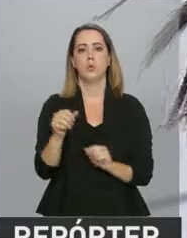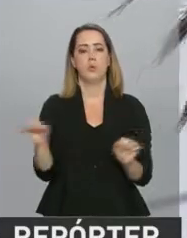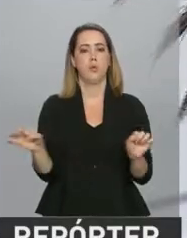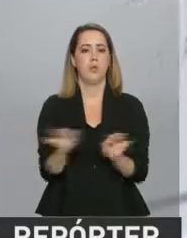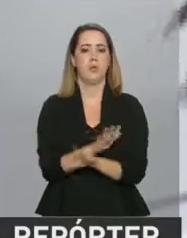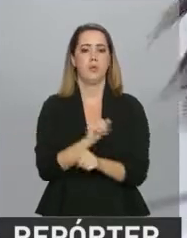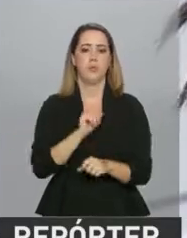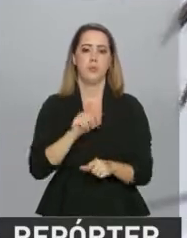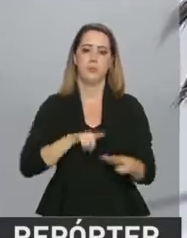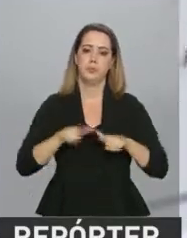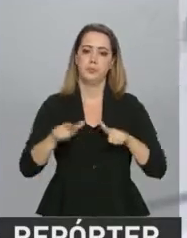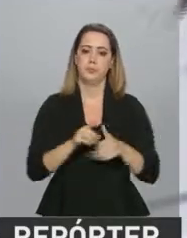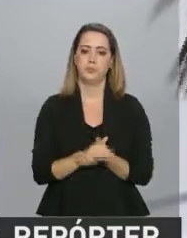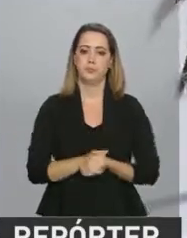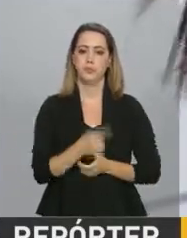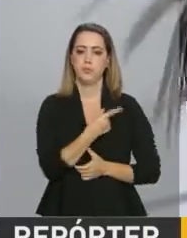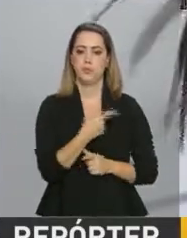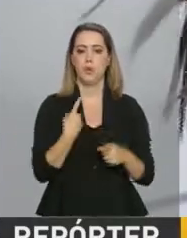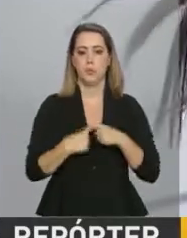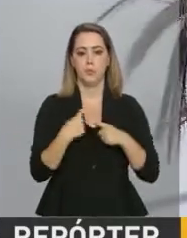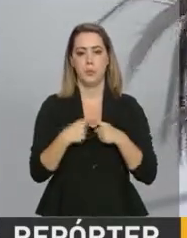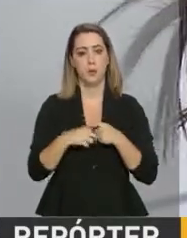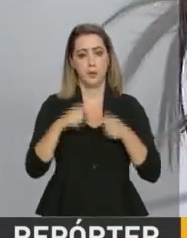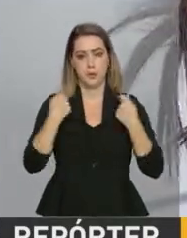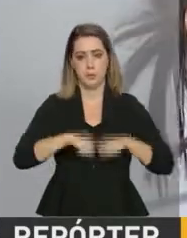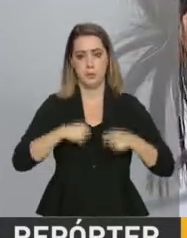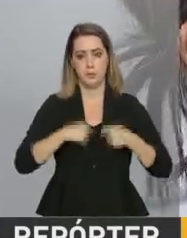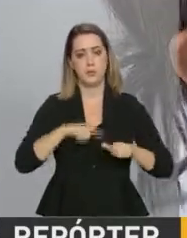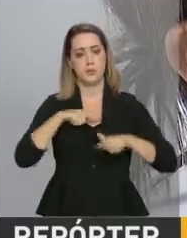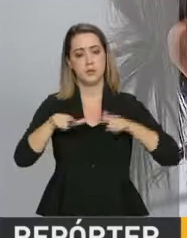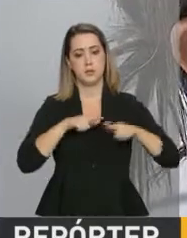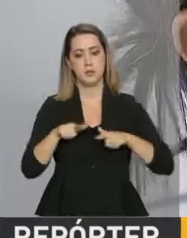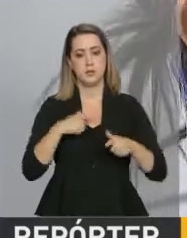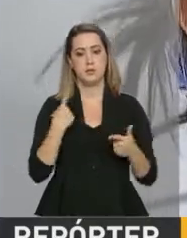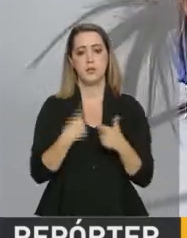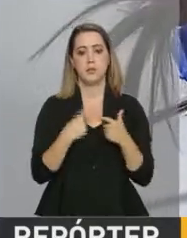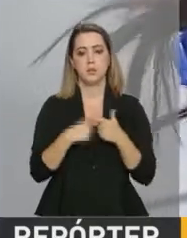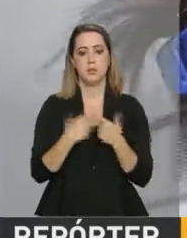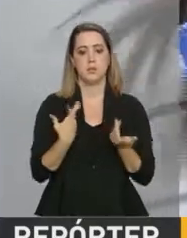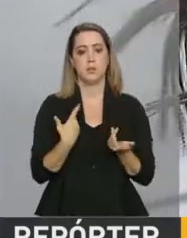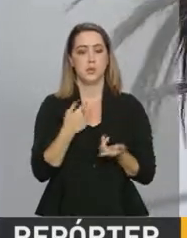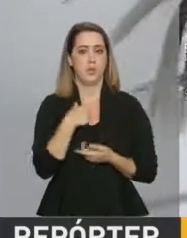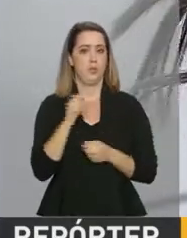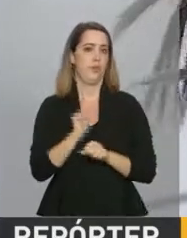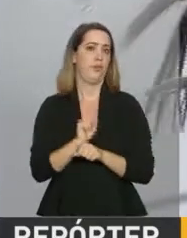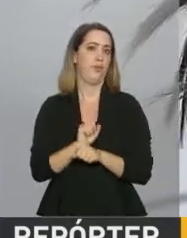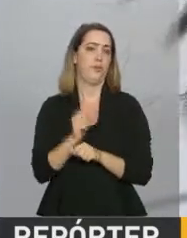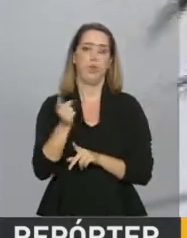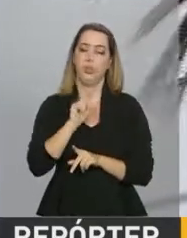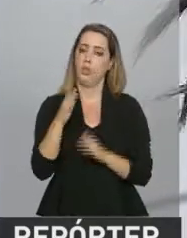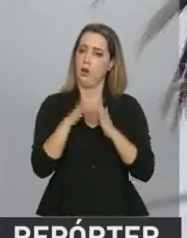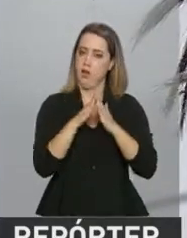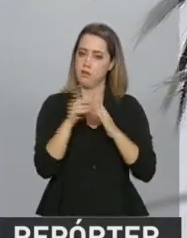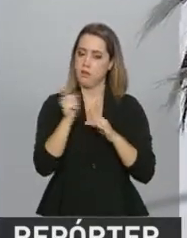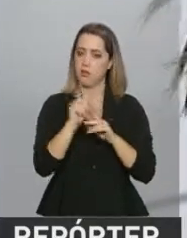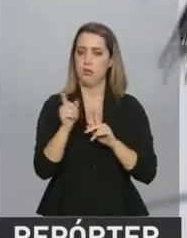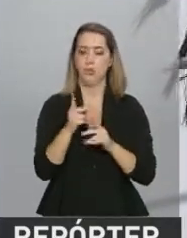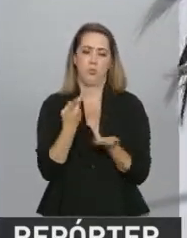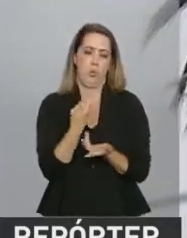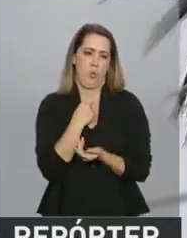para andar preparar uma porque preciso né e outra porque eu não vou ficar parada dentro de casa não vou conseguir